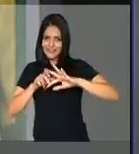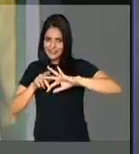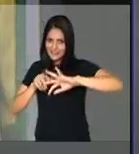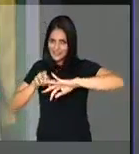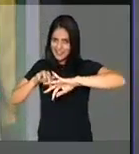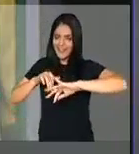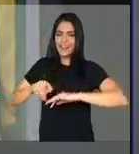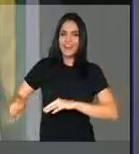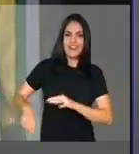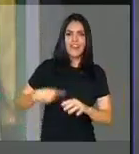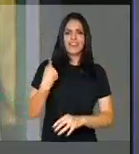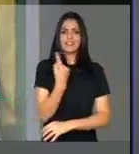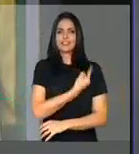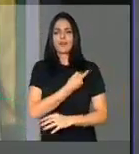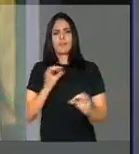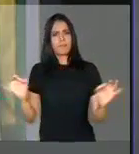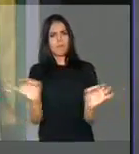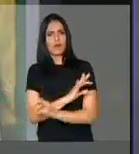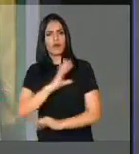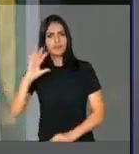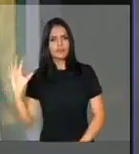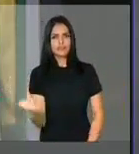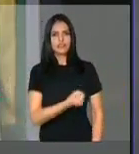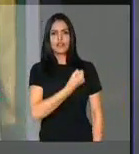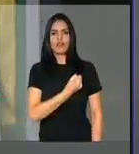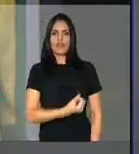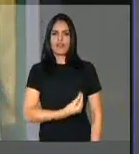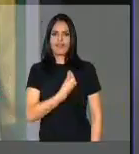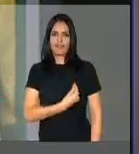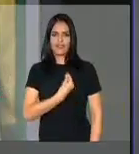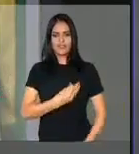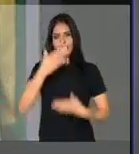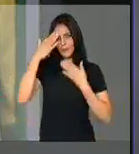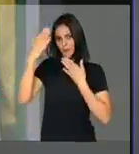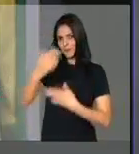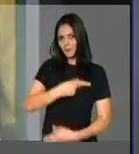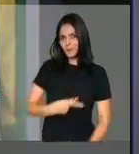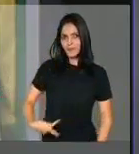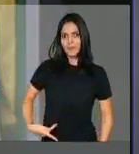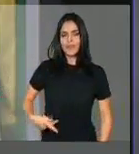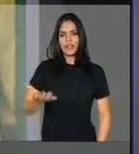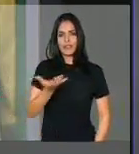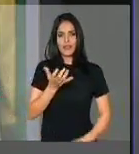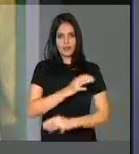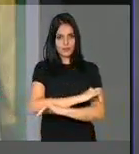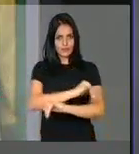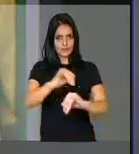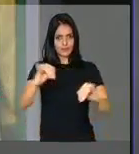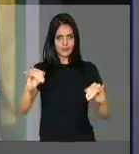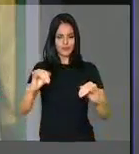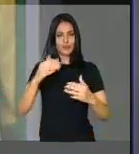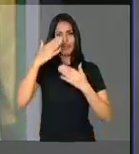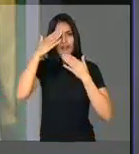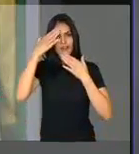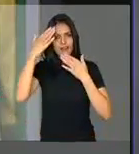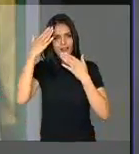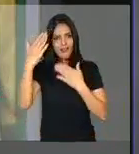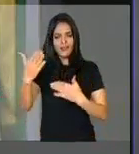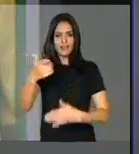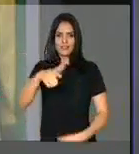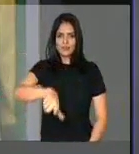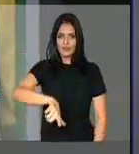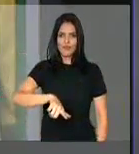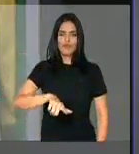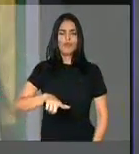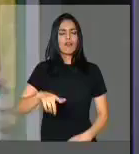nós estaremos prontos para salvar vidas. Era esse registro, senhor presidente, que eu gostaria de fazer, agradecendo mais uma